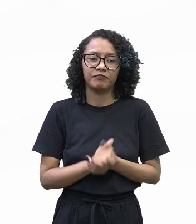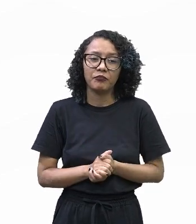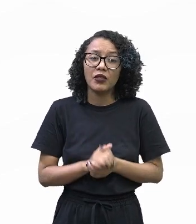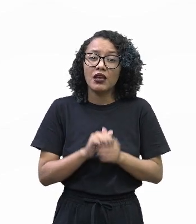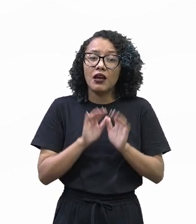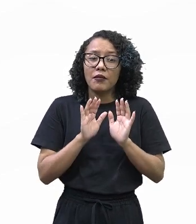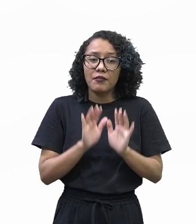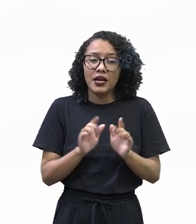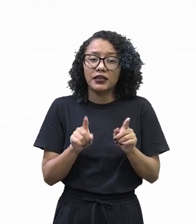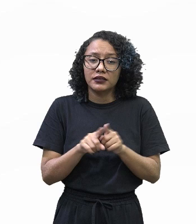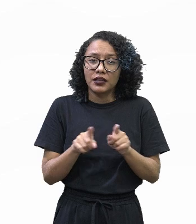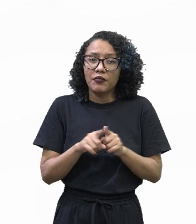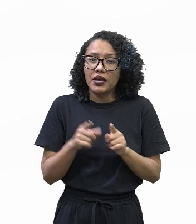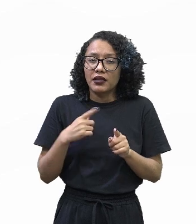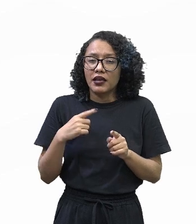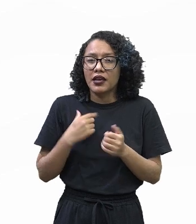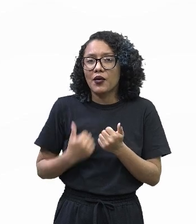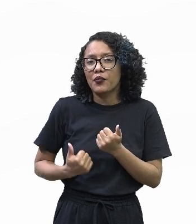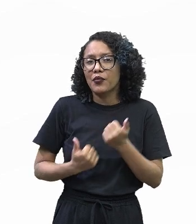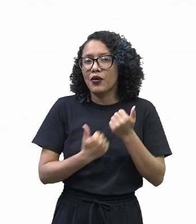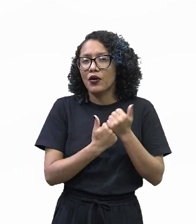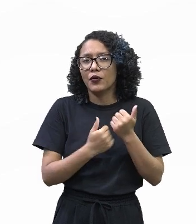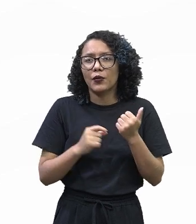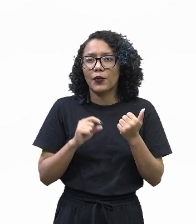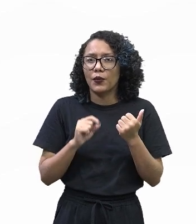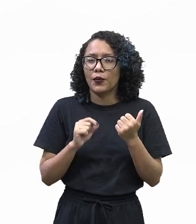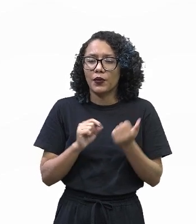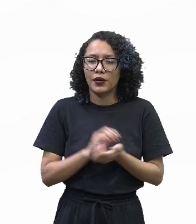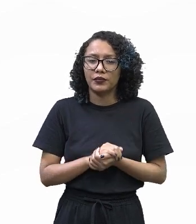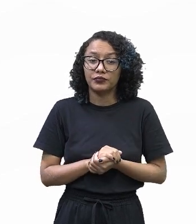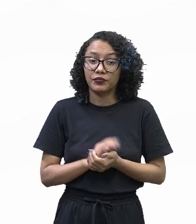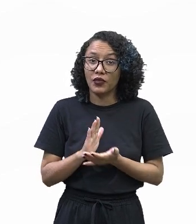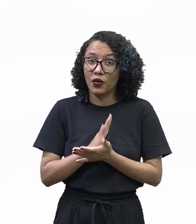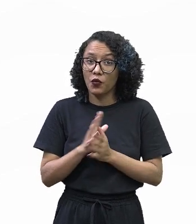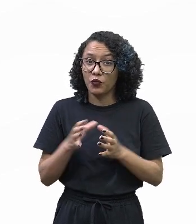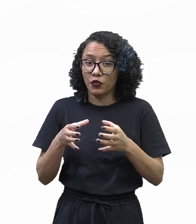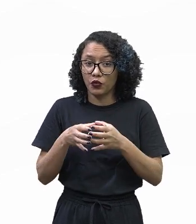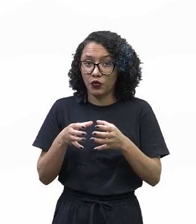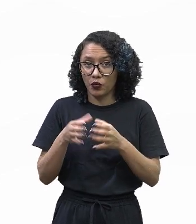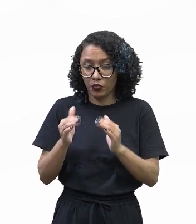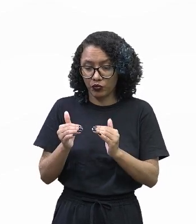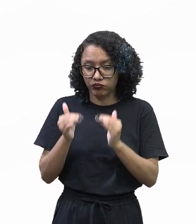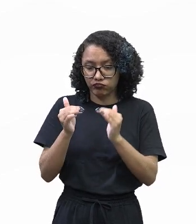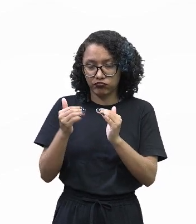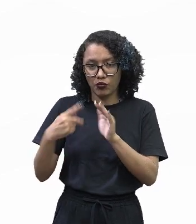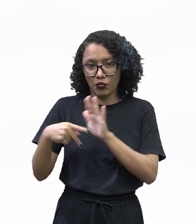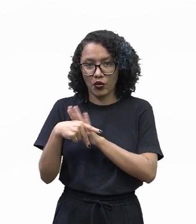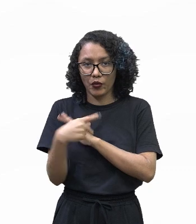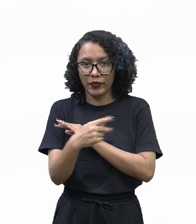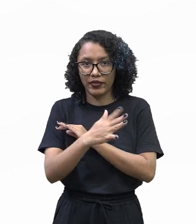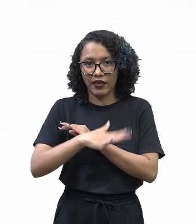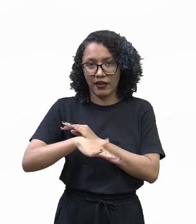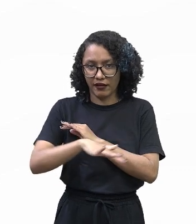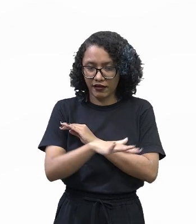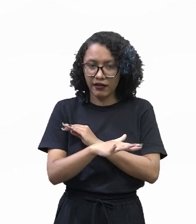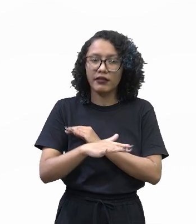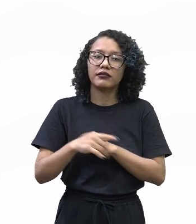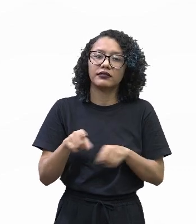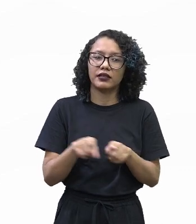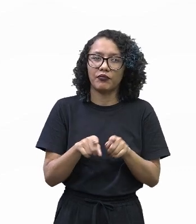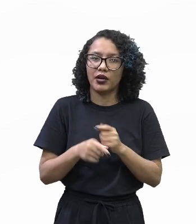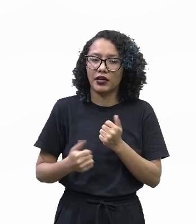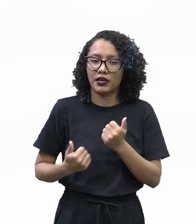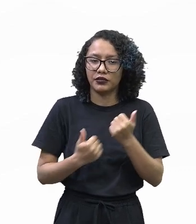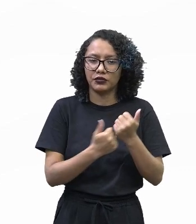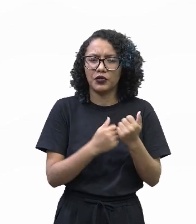vai contar com o apoio de parte da elite local. Então, qual é a causa do movimento